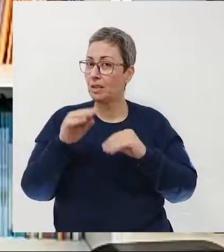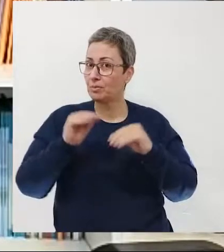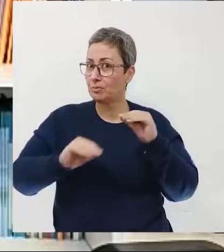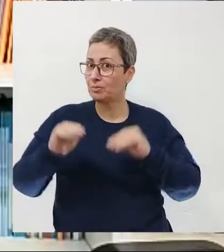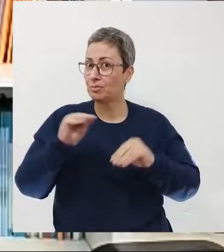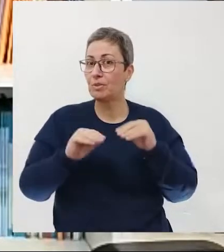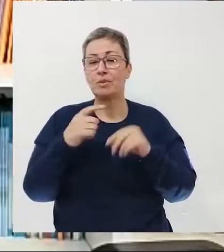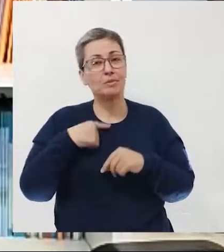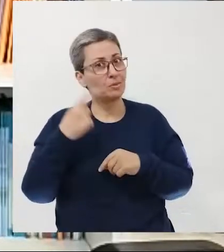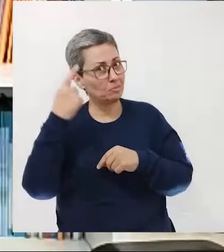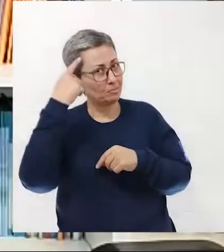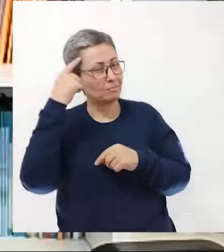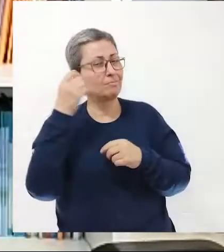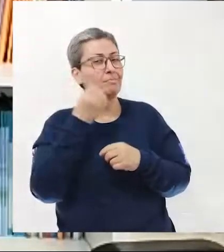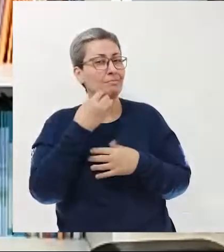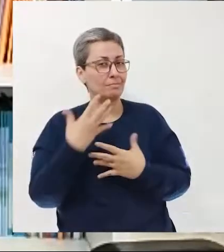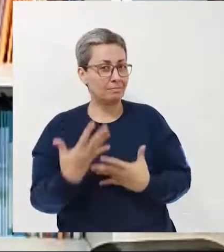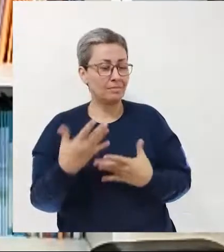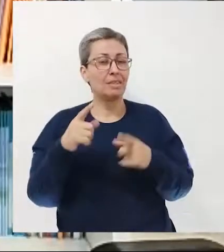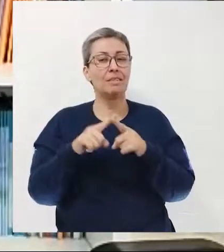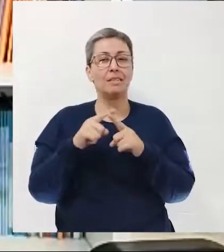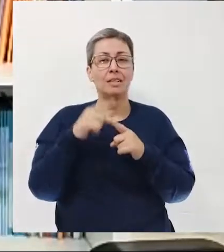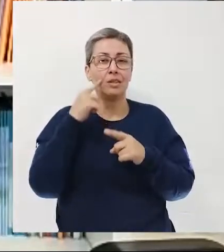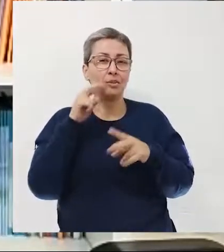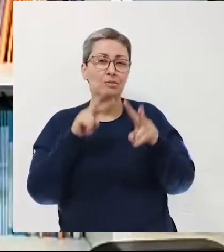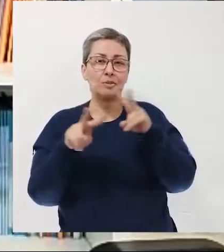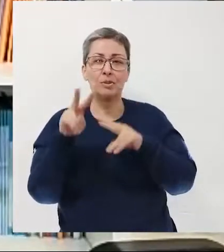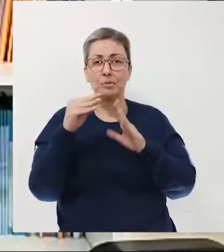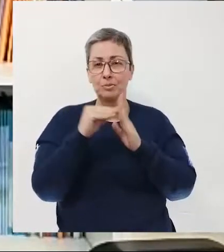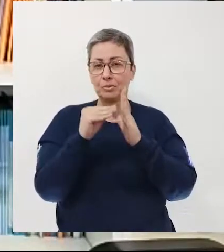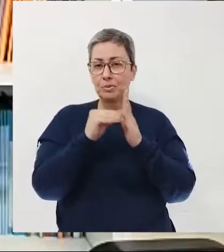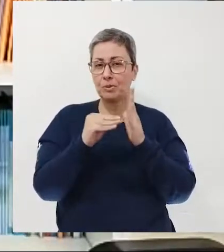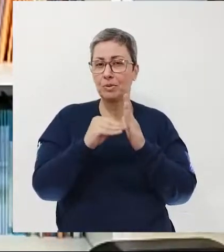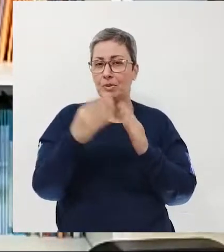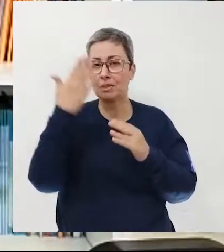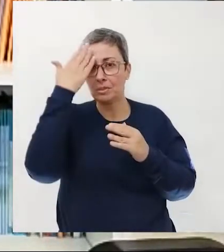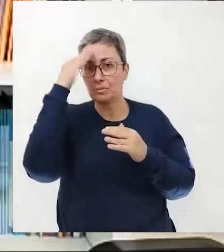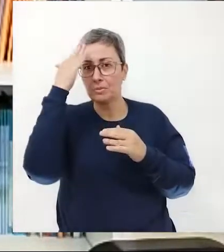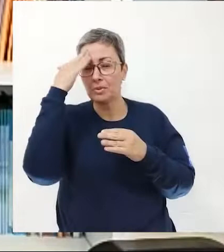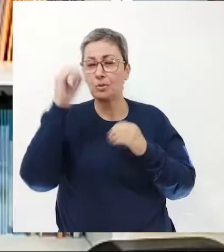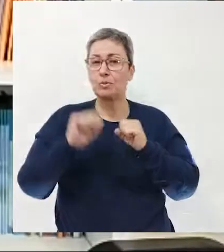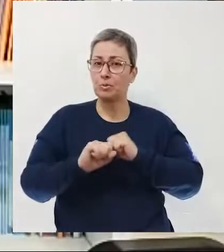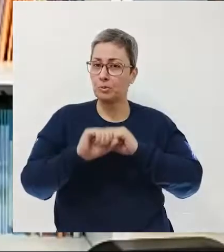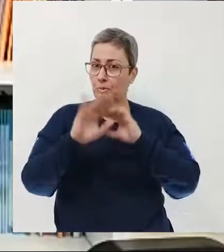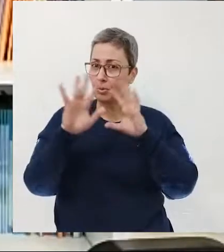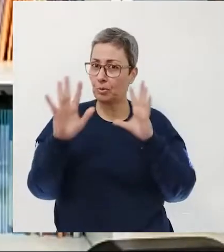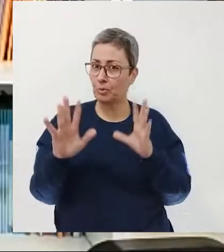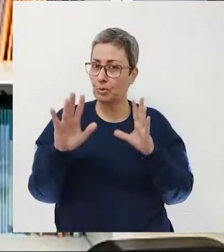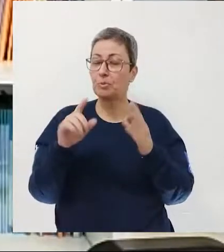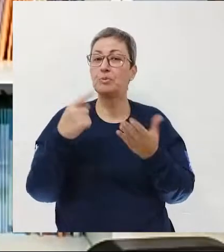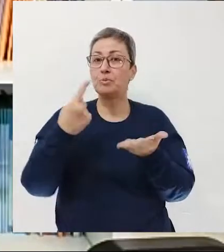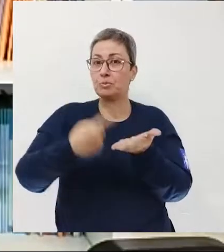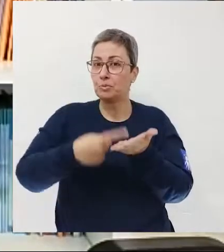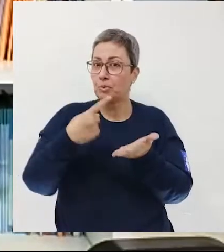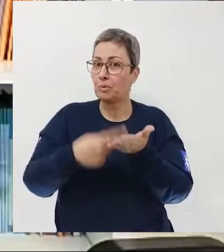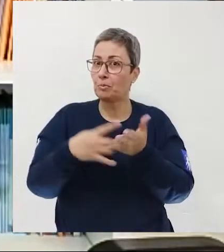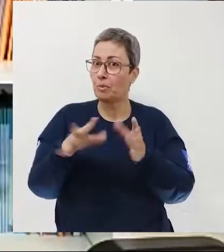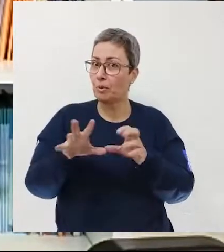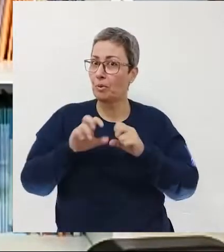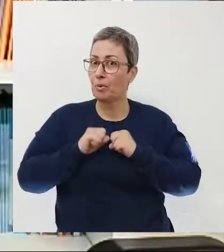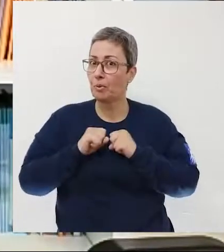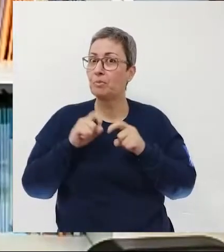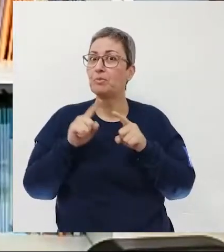produziram. Pense bem. Queremos ver seus registros e saber se compreenderam o compromisso